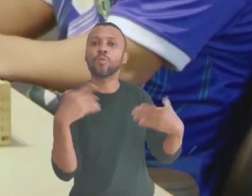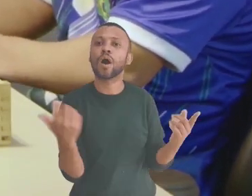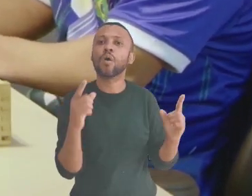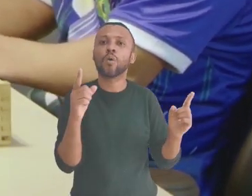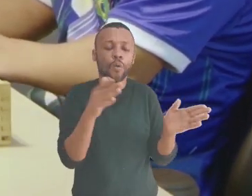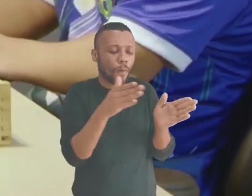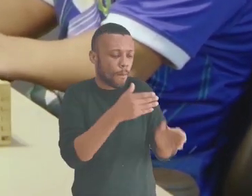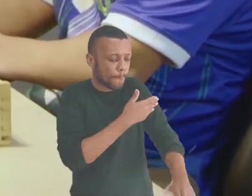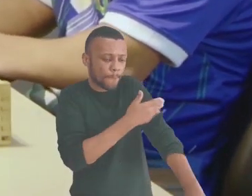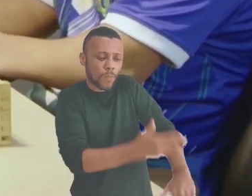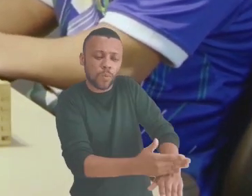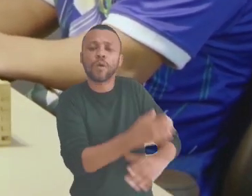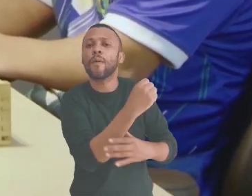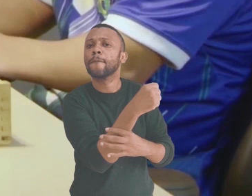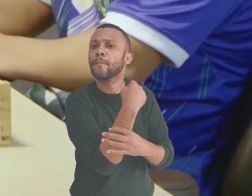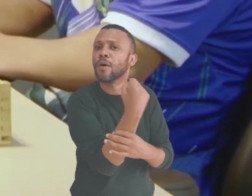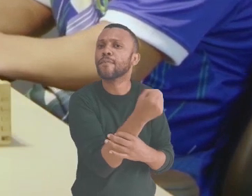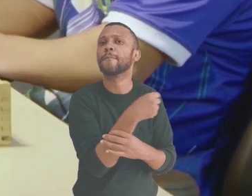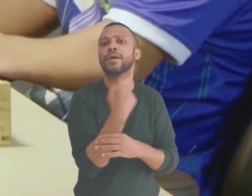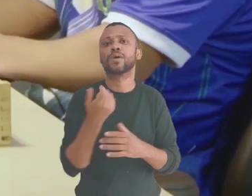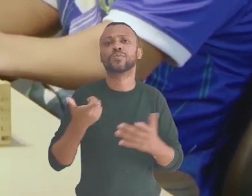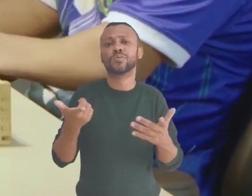os movimentos do halterofilismo são